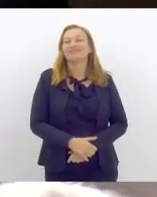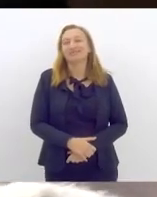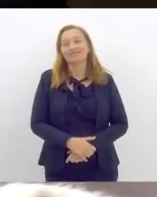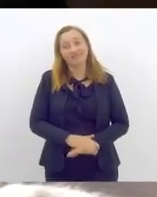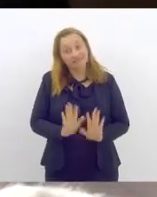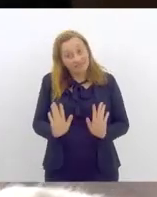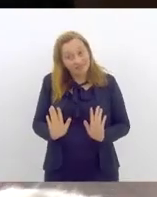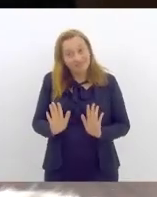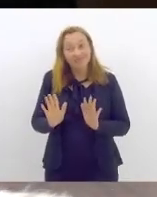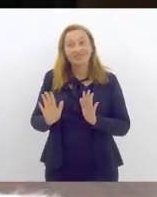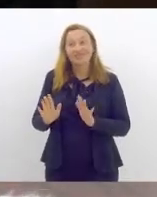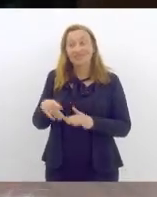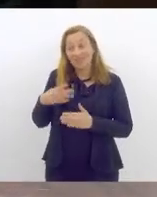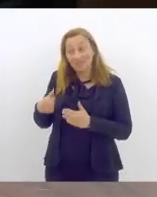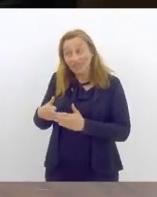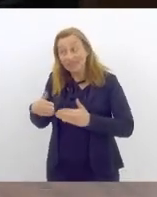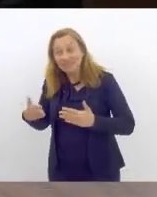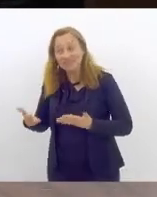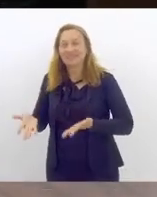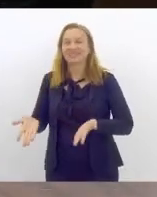Não, falei com a licença, né?